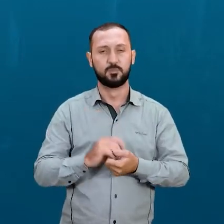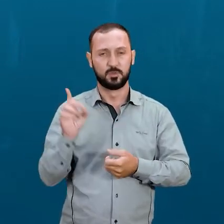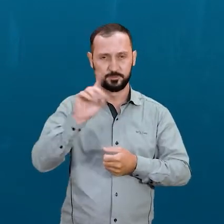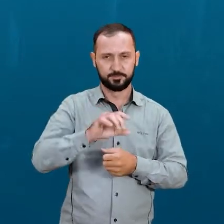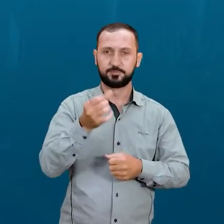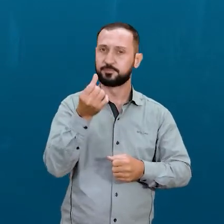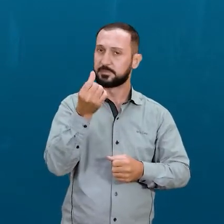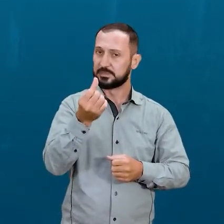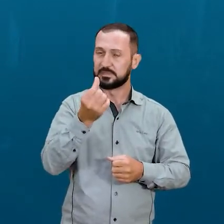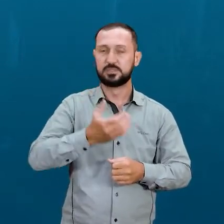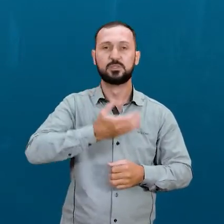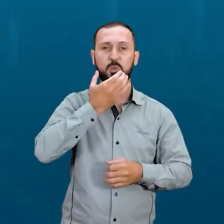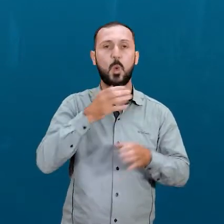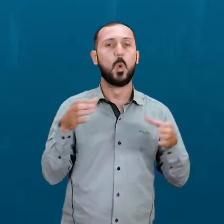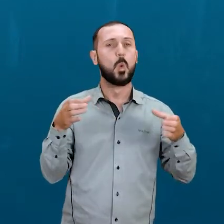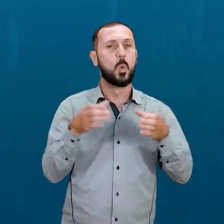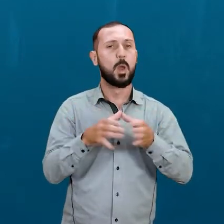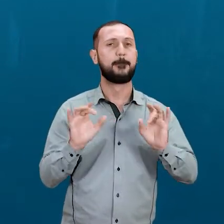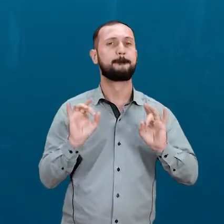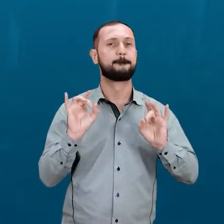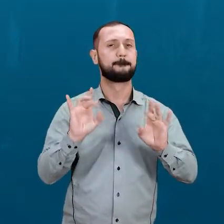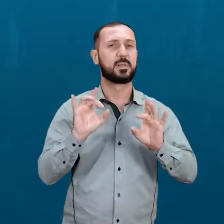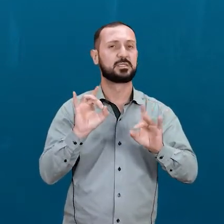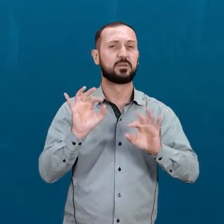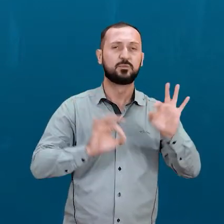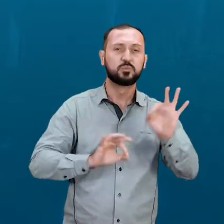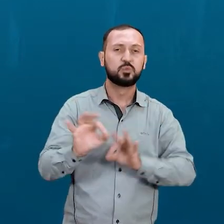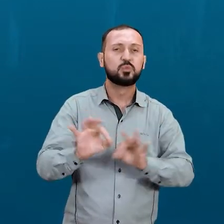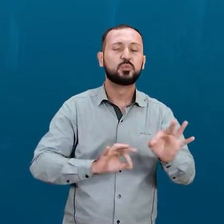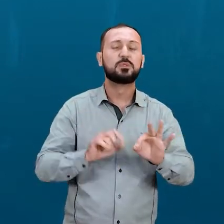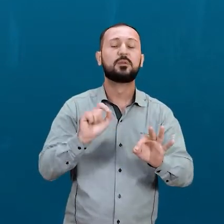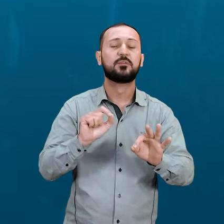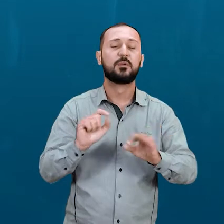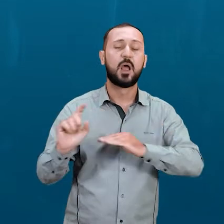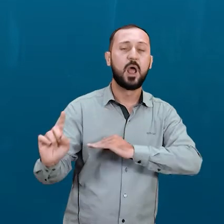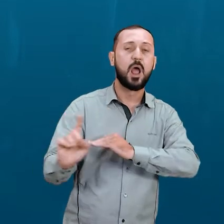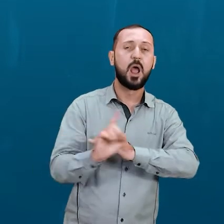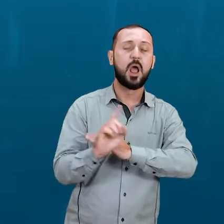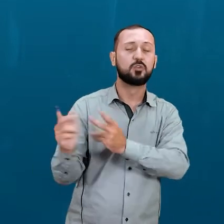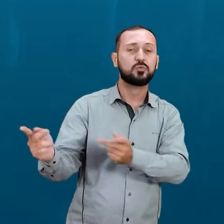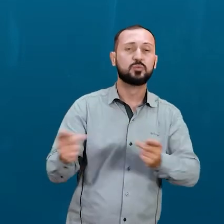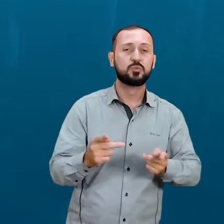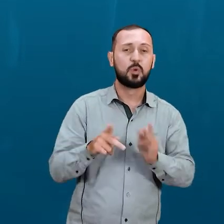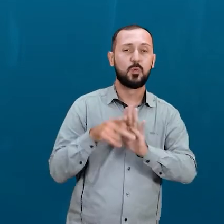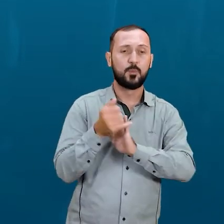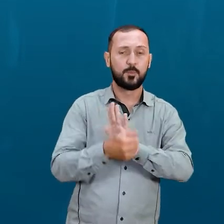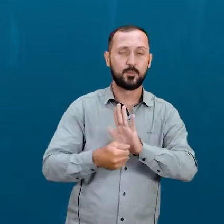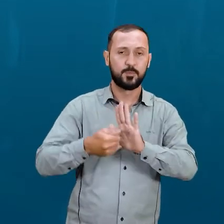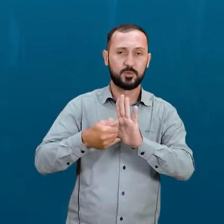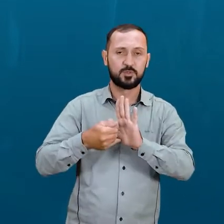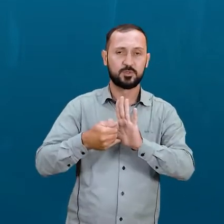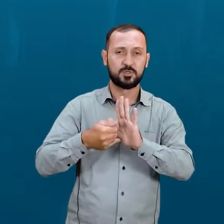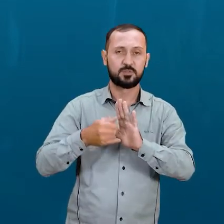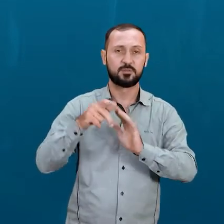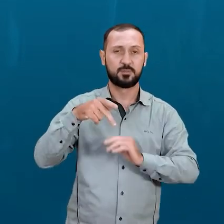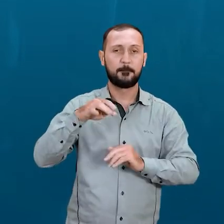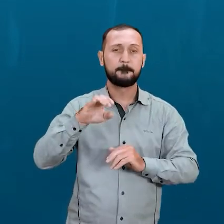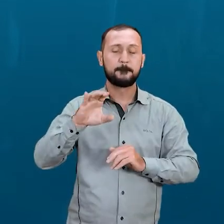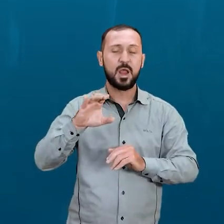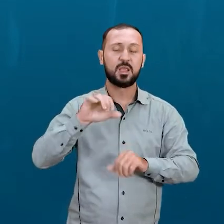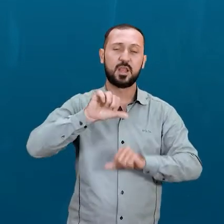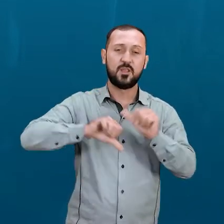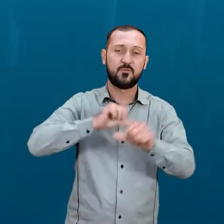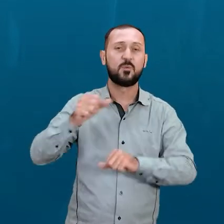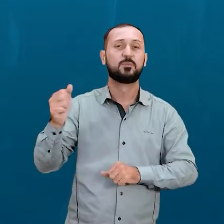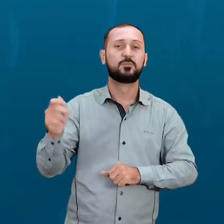Júlio Maia. No dia 6 de dezembro, uma comissão especial a ser formada vai receber o projeto da PEC da